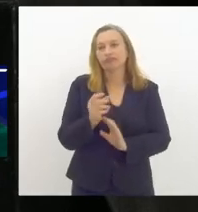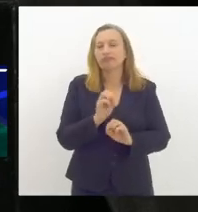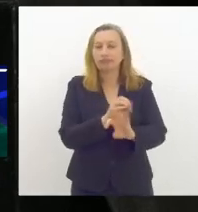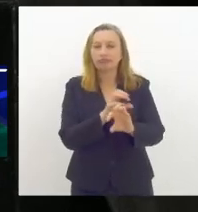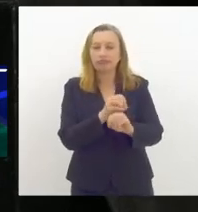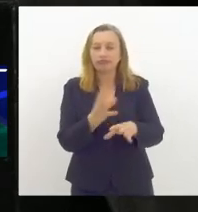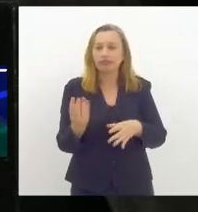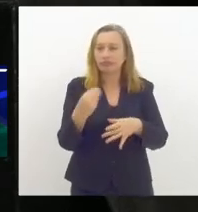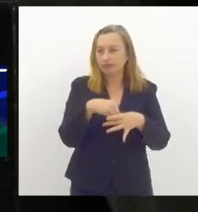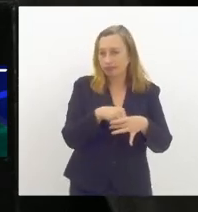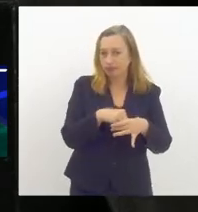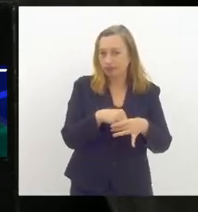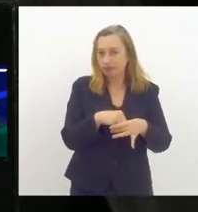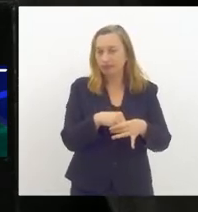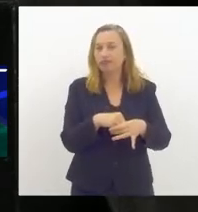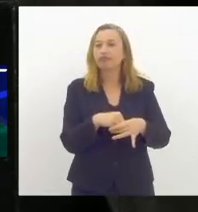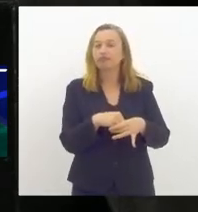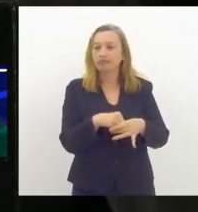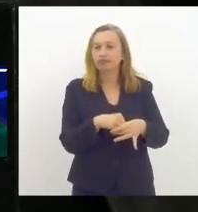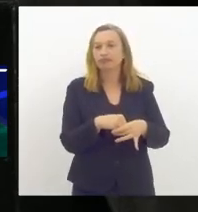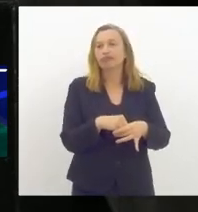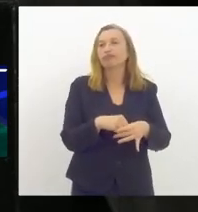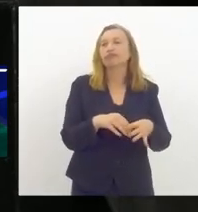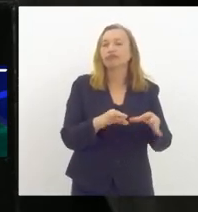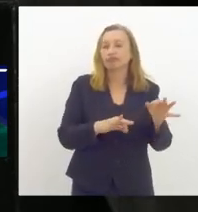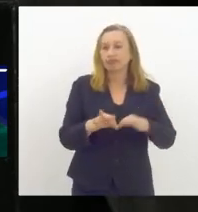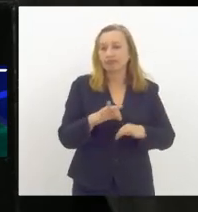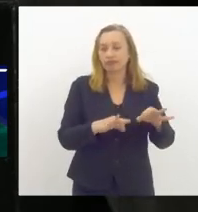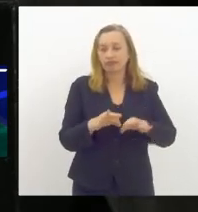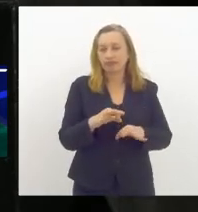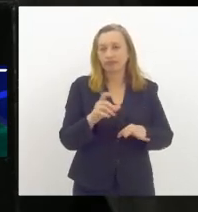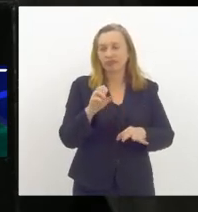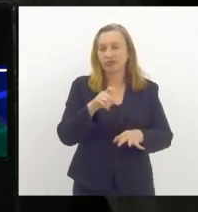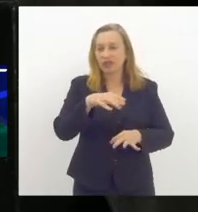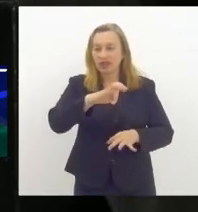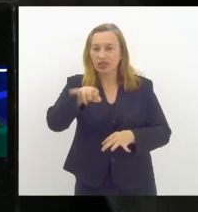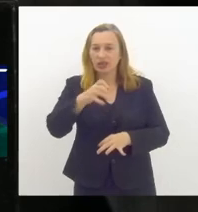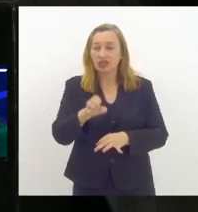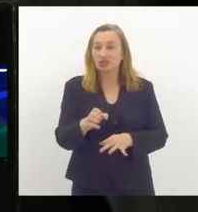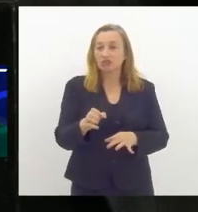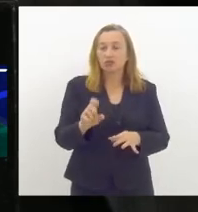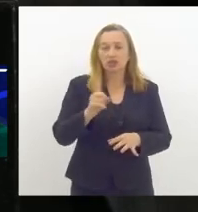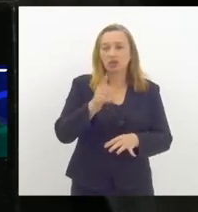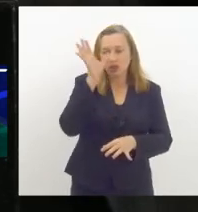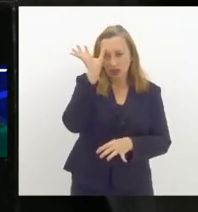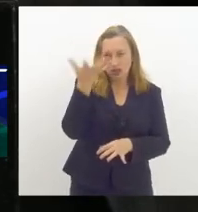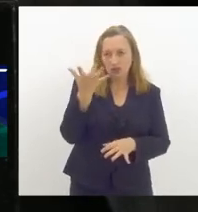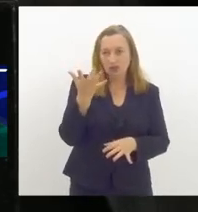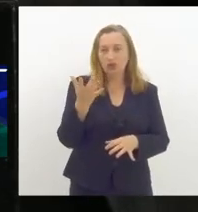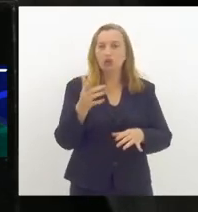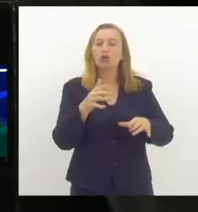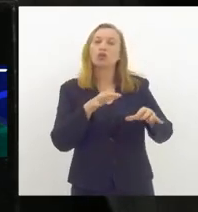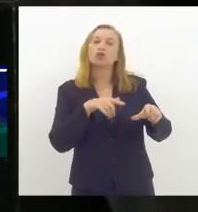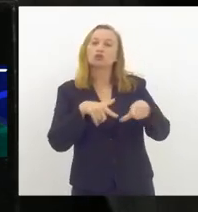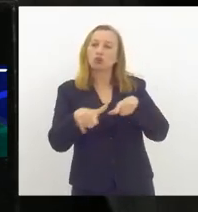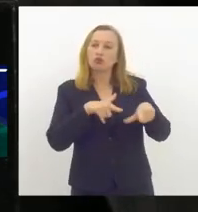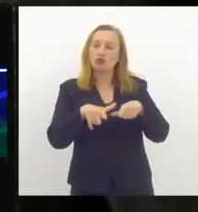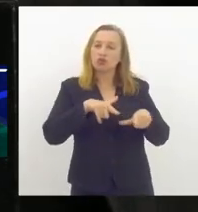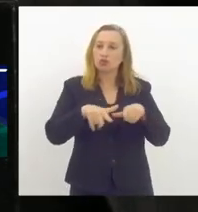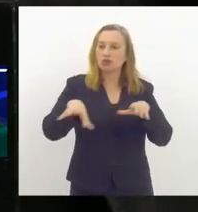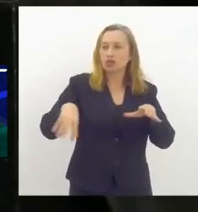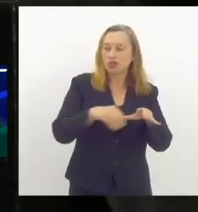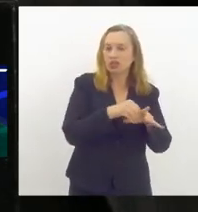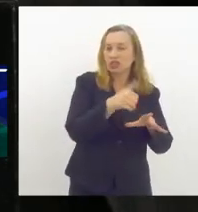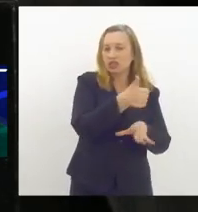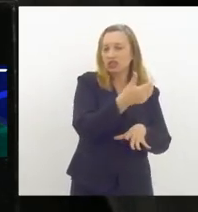por dentro dos projetos da fundação ceperj se ainda não resolveu a migração dos professores de 16 para 30 horas se ele ainda não ainda não